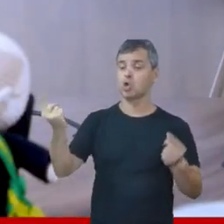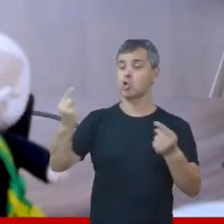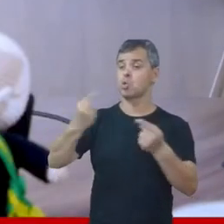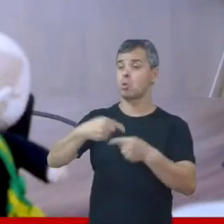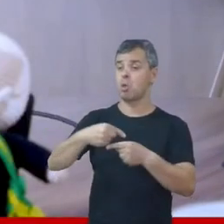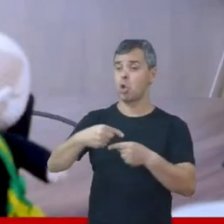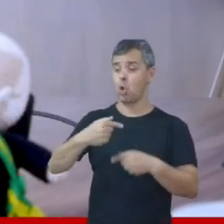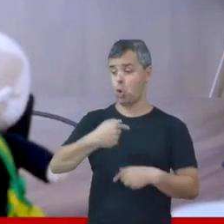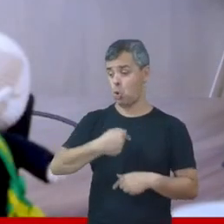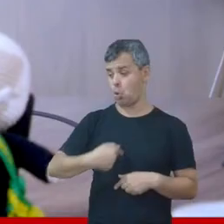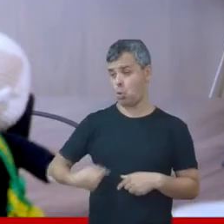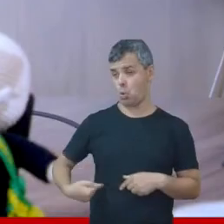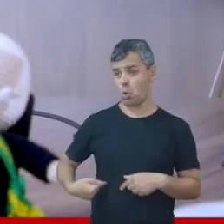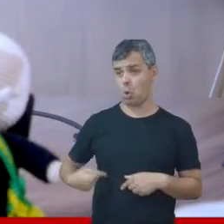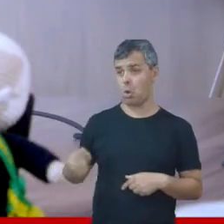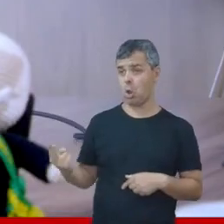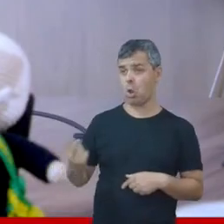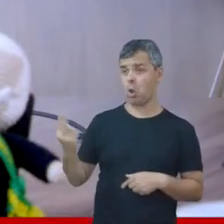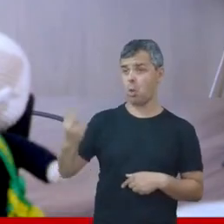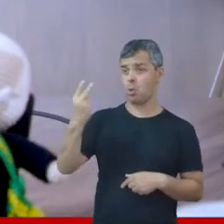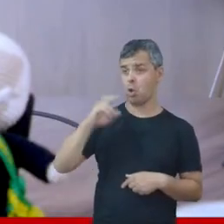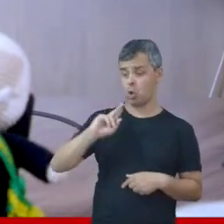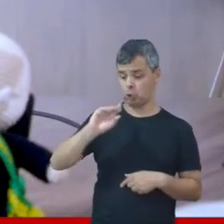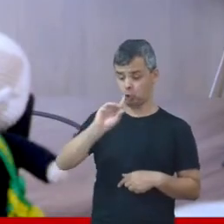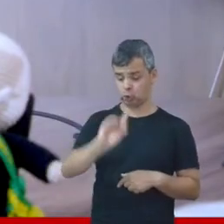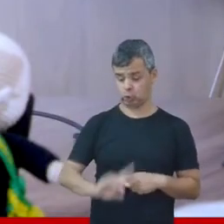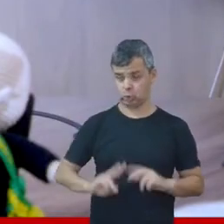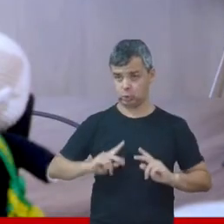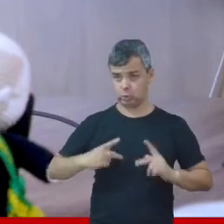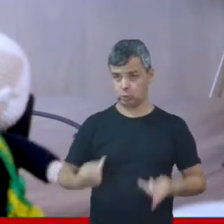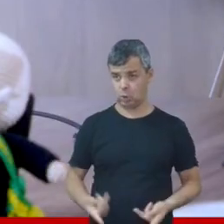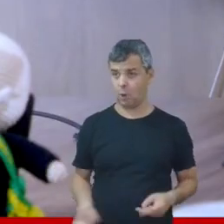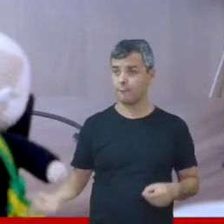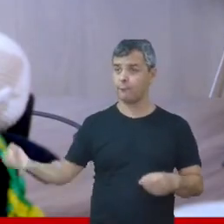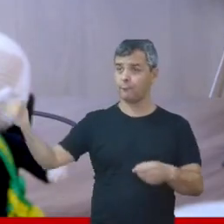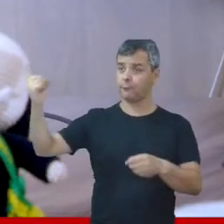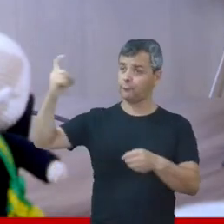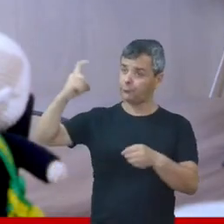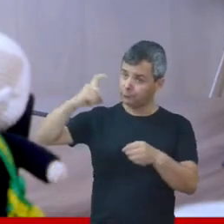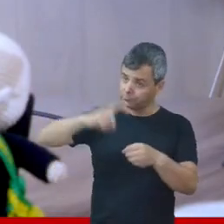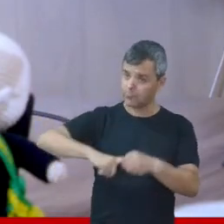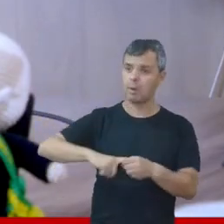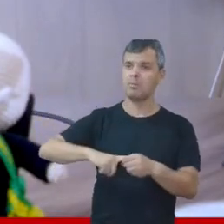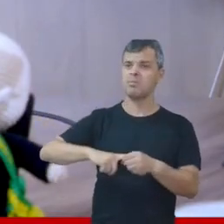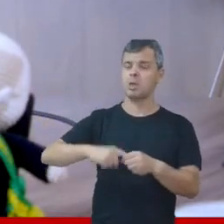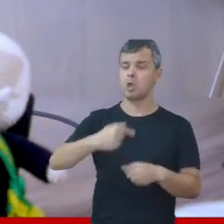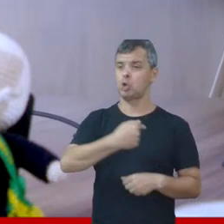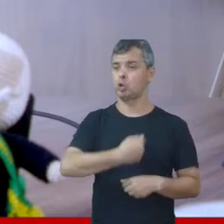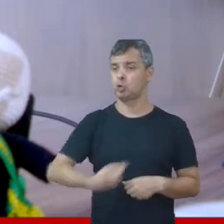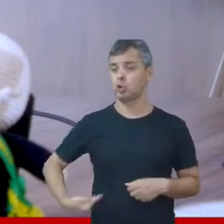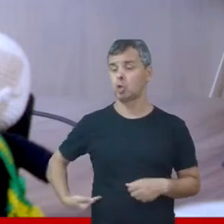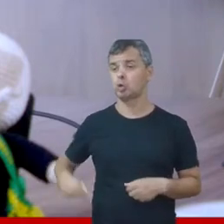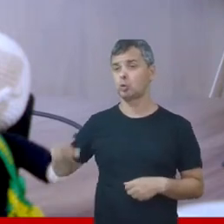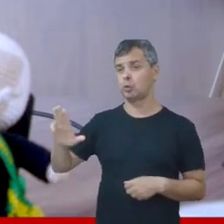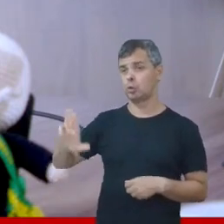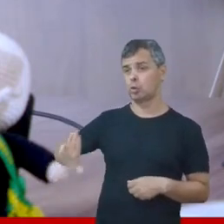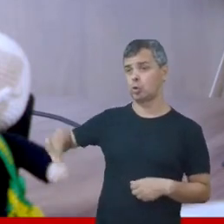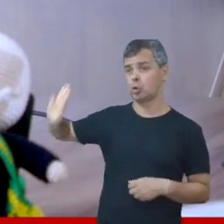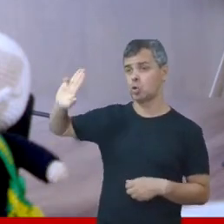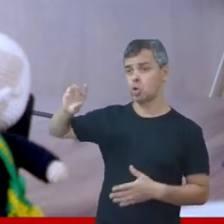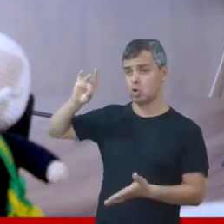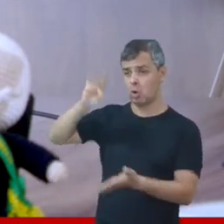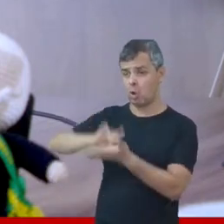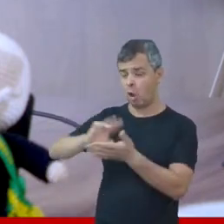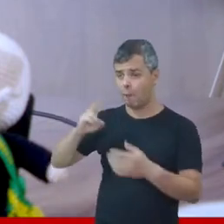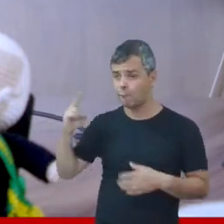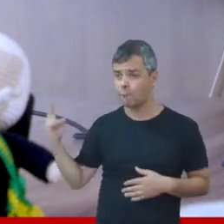um governo que não valorizava os direitos humanos. A gente retoma com uma gestão do governo Lula que, de fato,